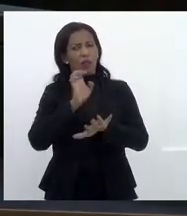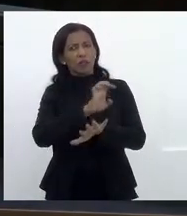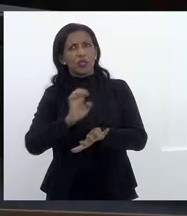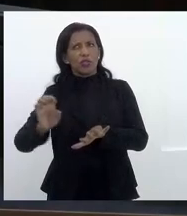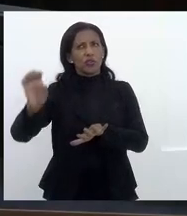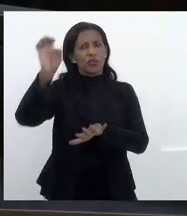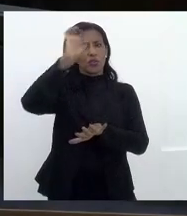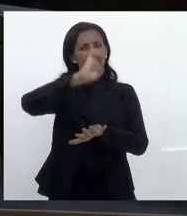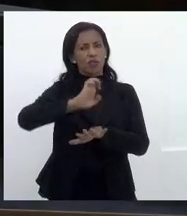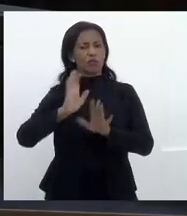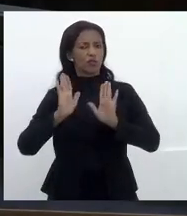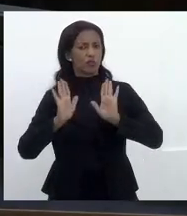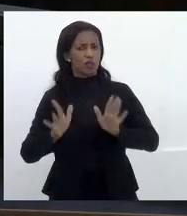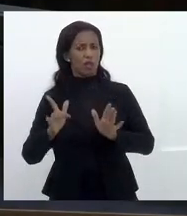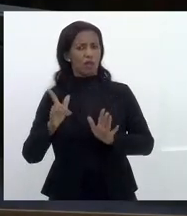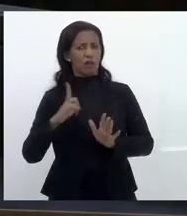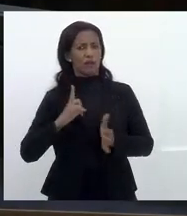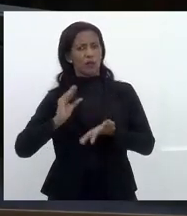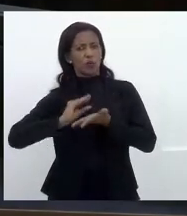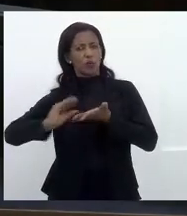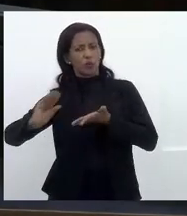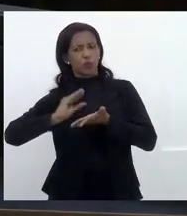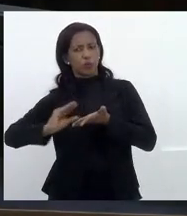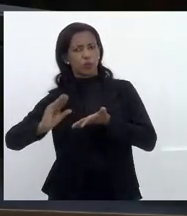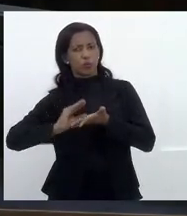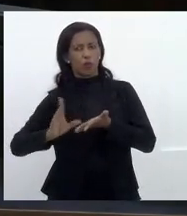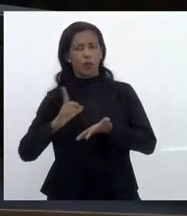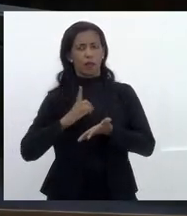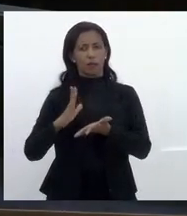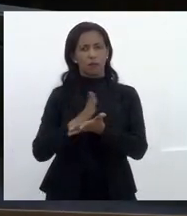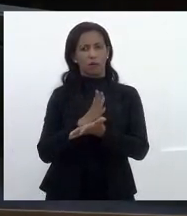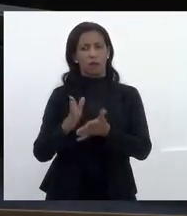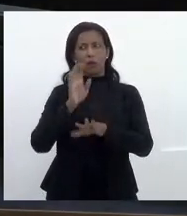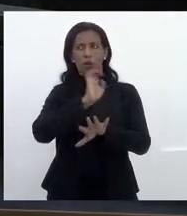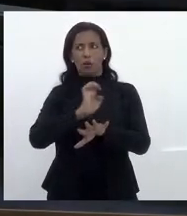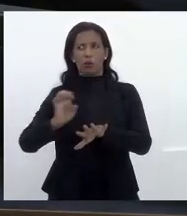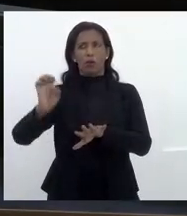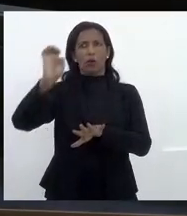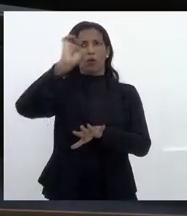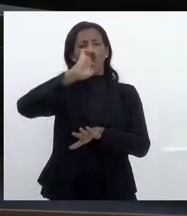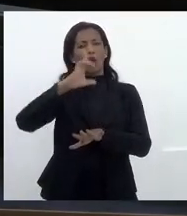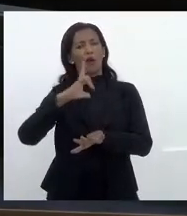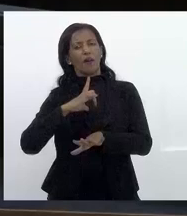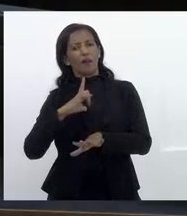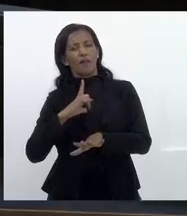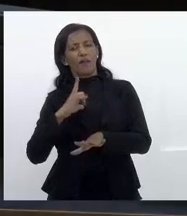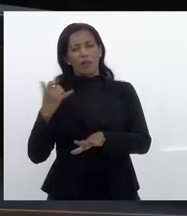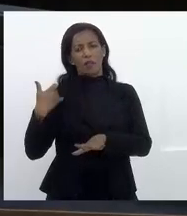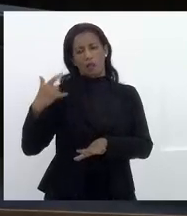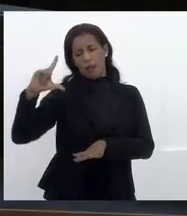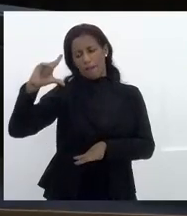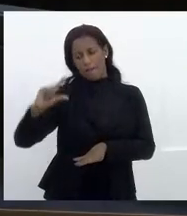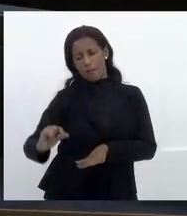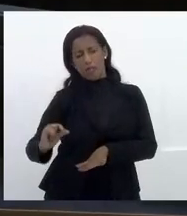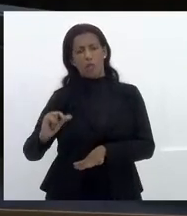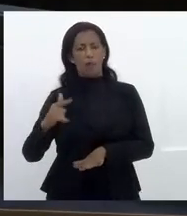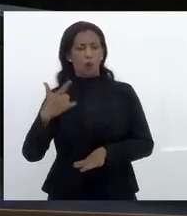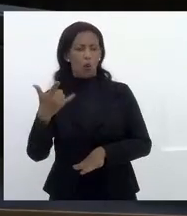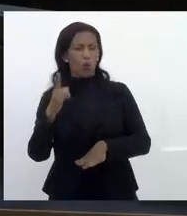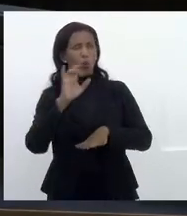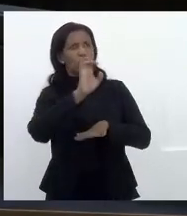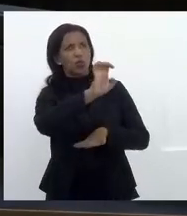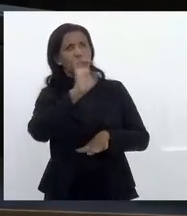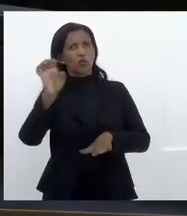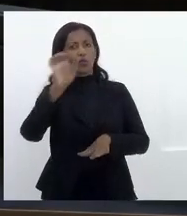estados que só fez contribuição tem alguns estados só fez contribuição e idade mínima tem alguns estados que